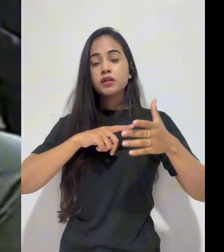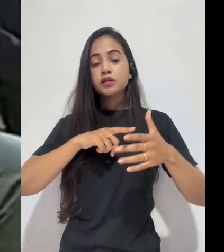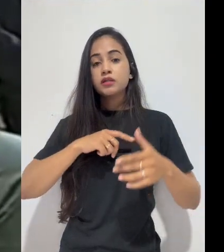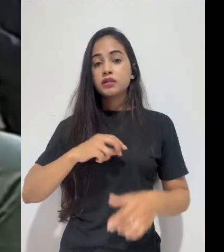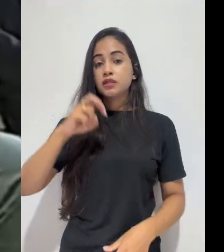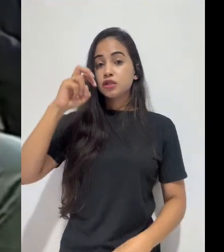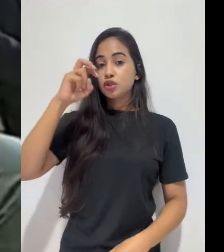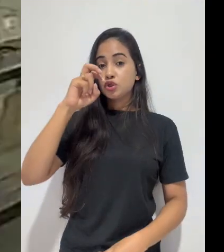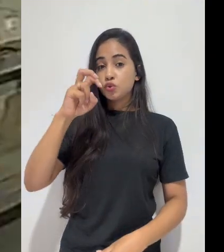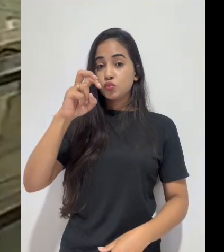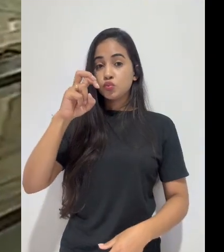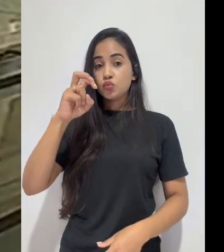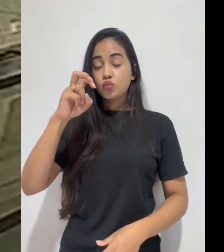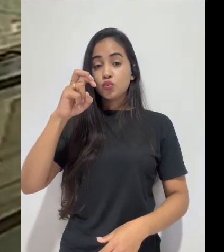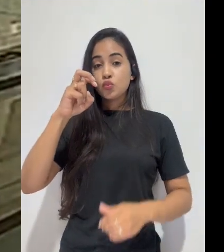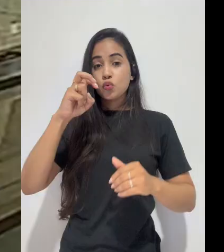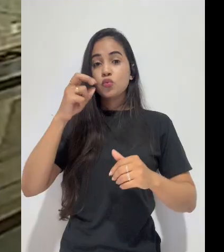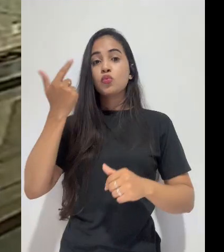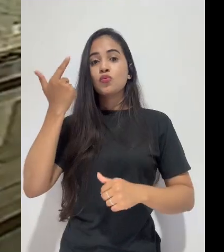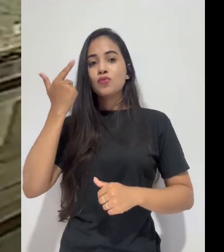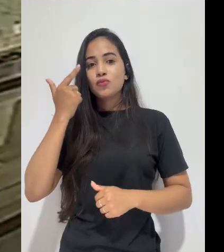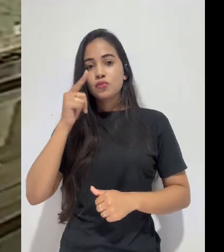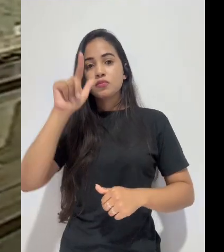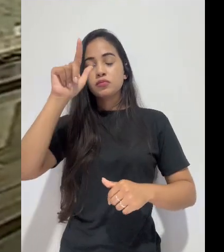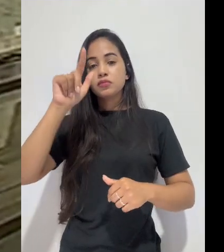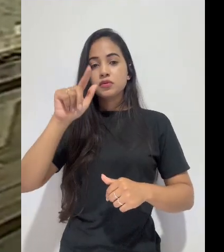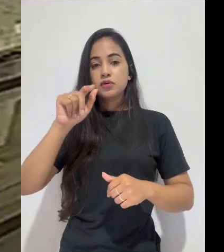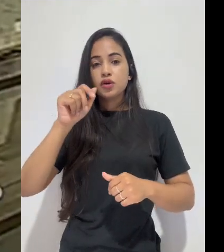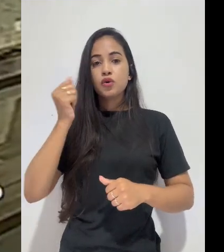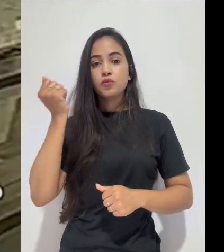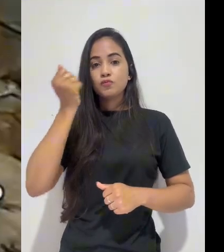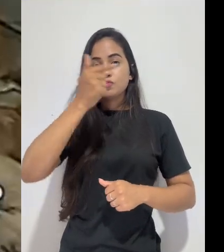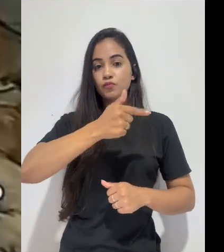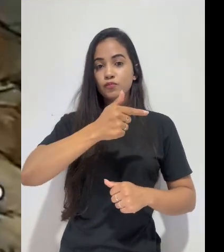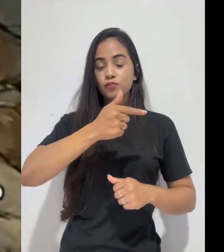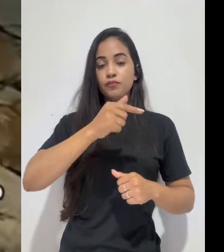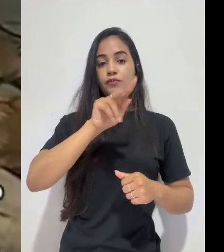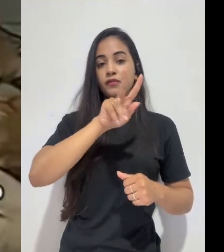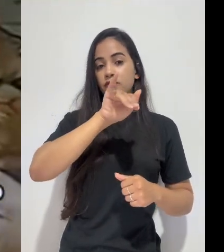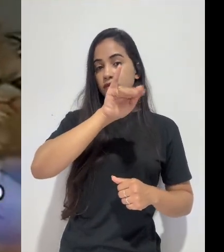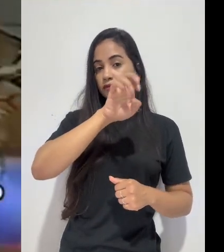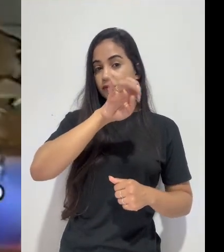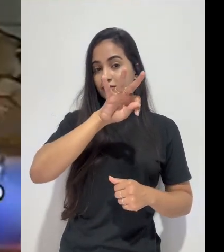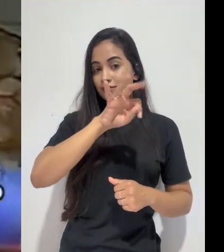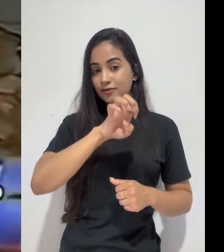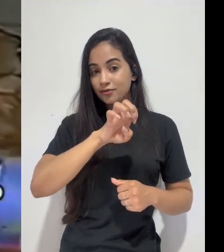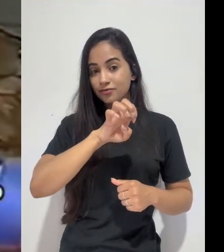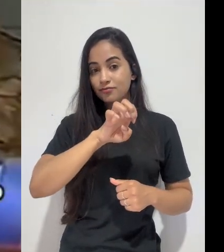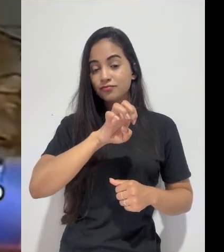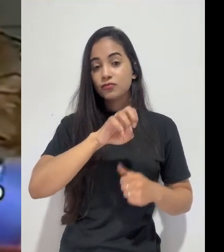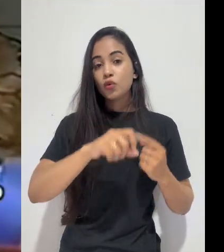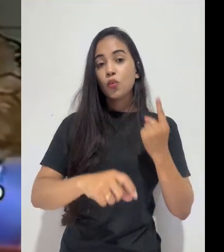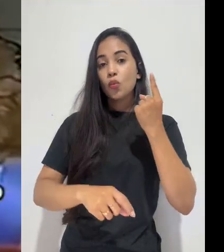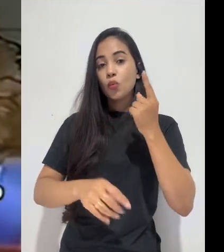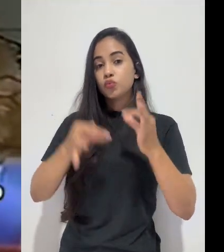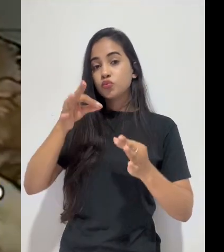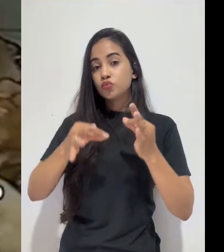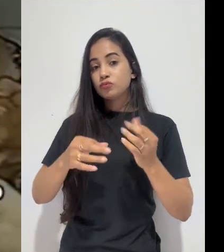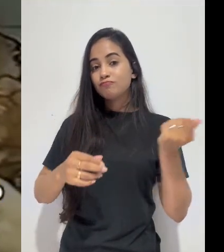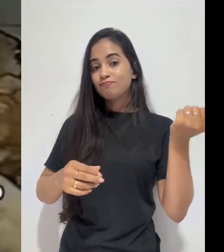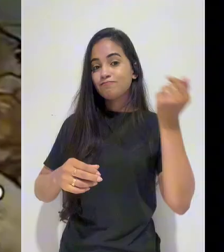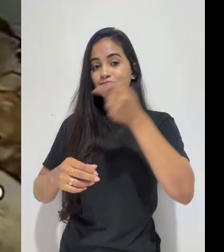5-1, contra o voto do relator e em favor de Vicente. Com certeza a humilhação foi